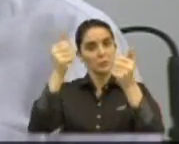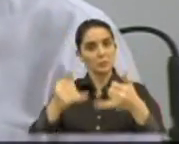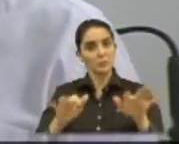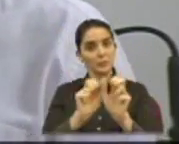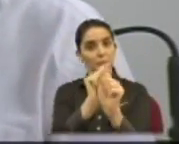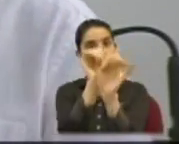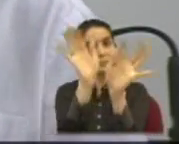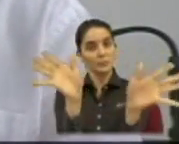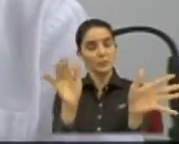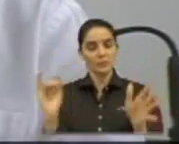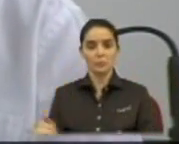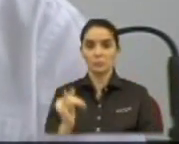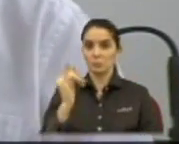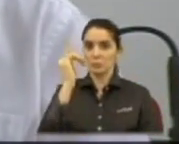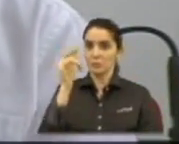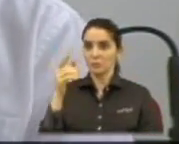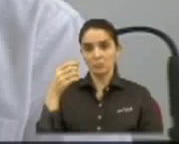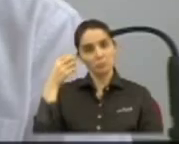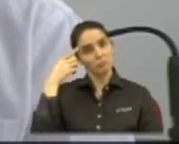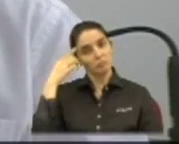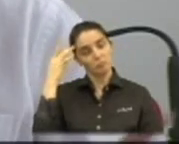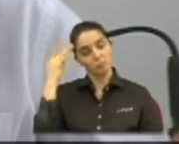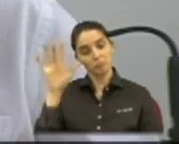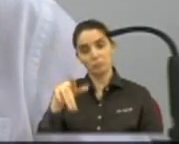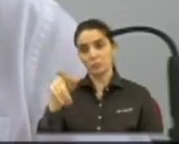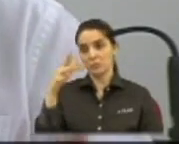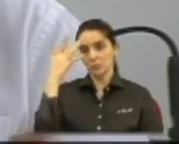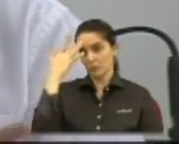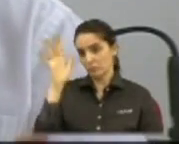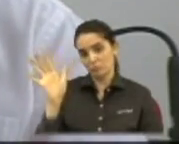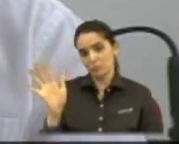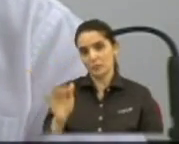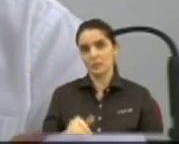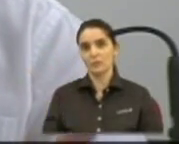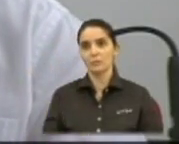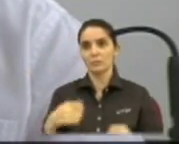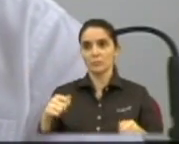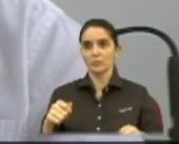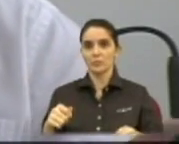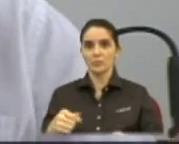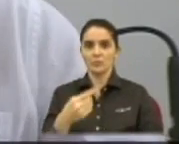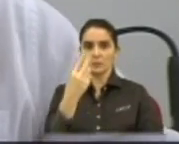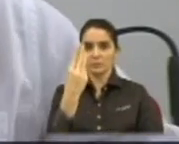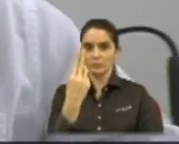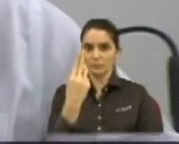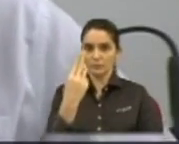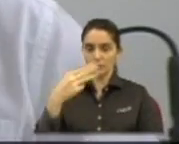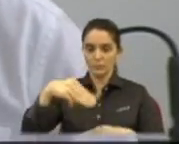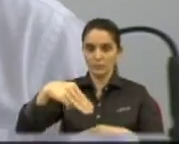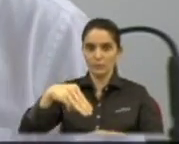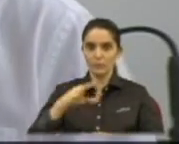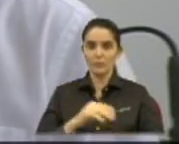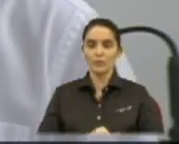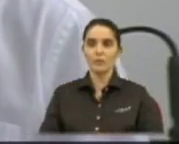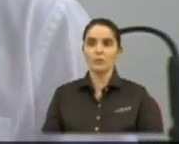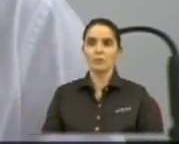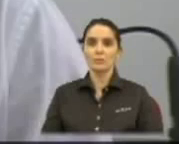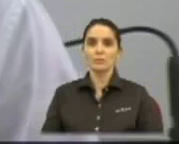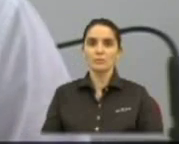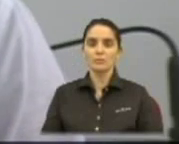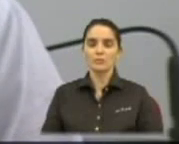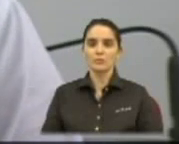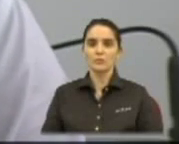seria importante. Não sei se Vossa Excelência tem esse subsídio. Se não tiver, a gente suspende por 2 minutos e pede para alguém